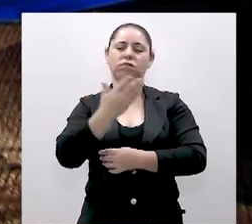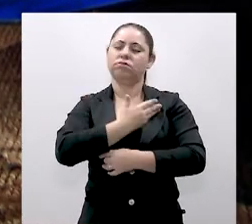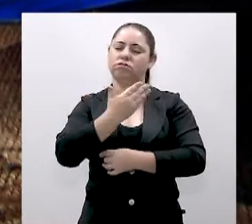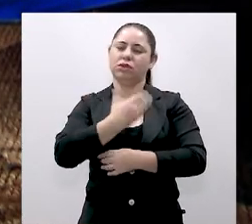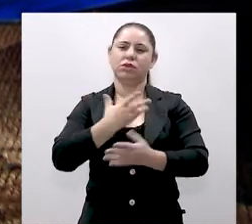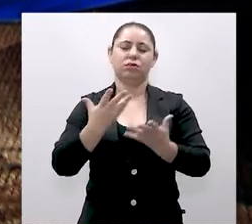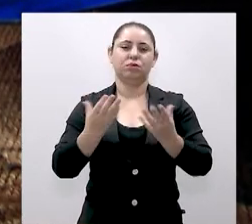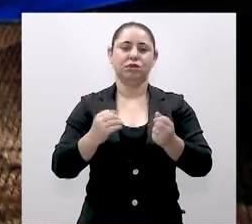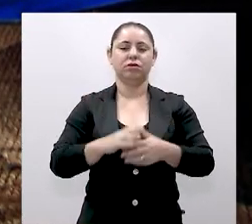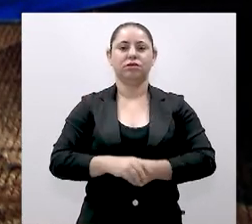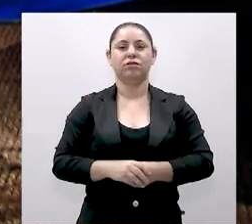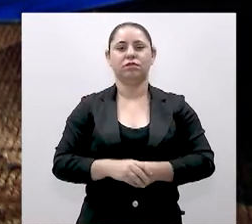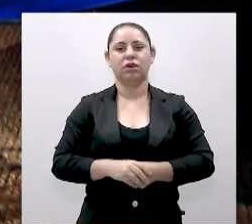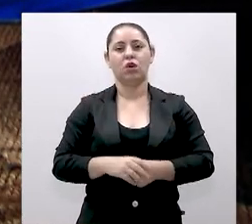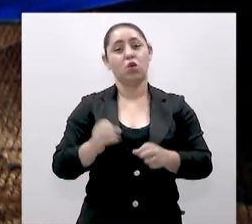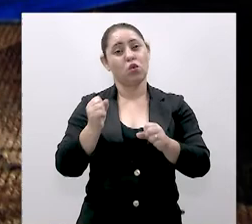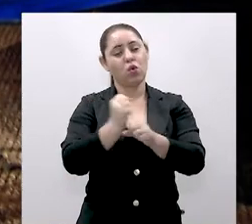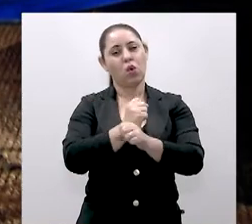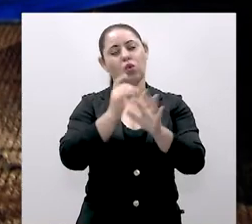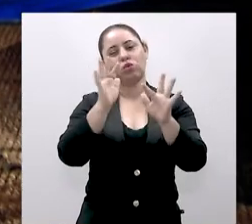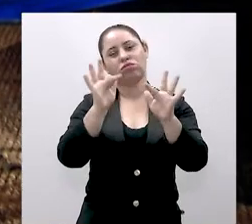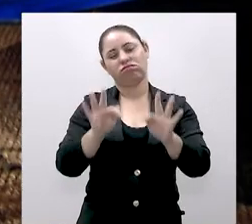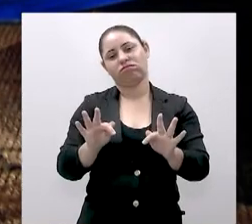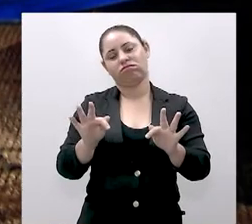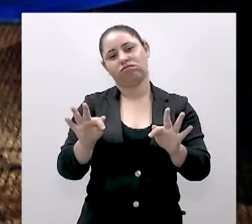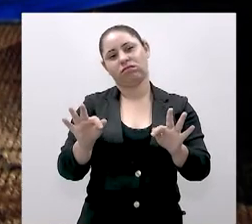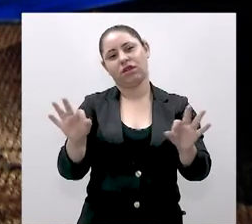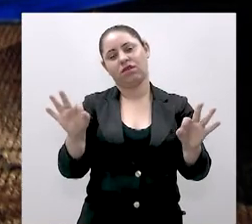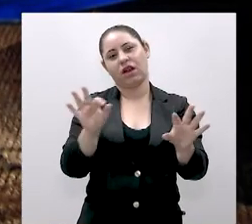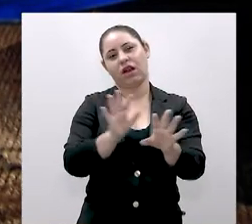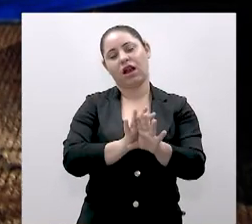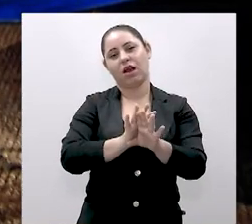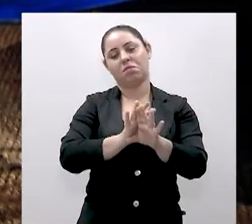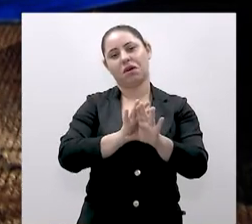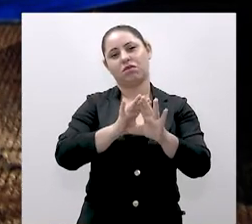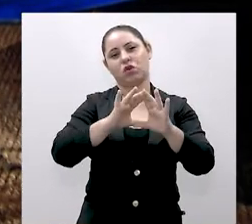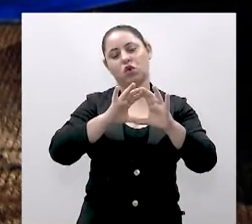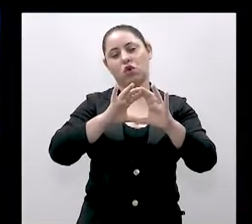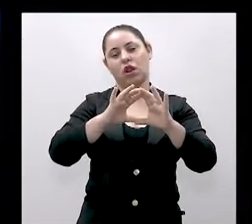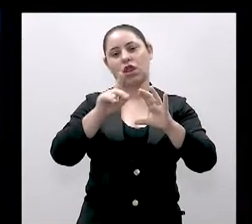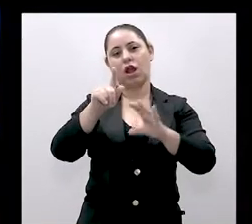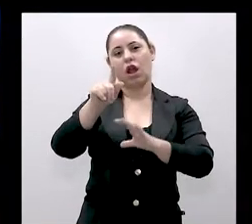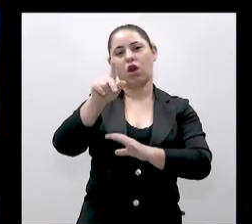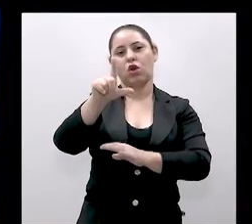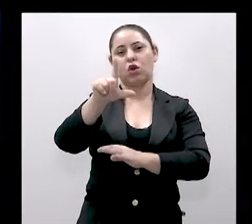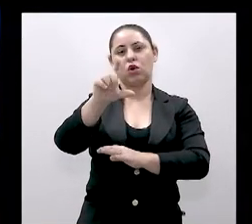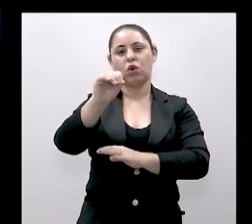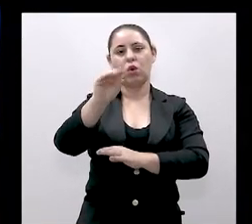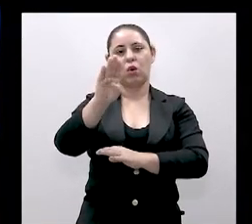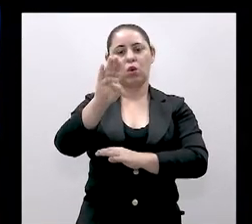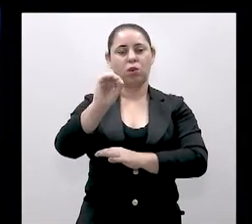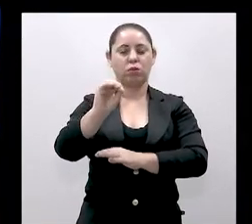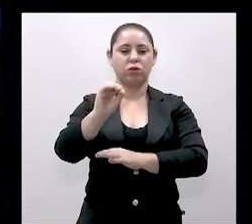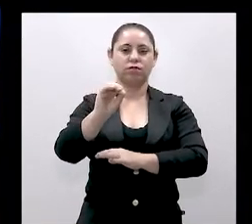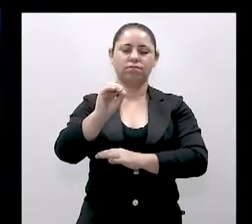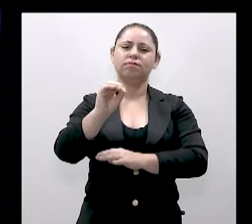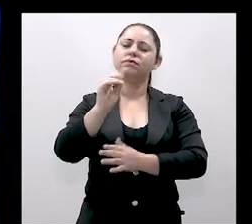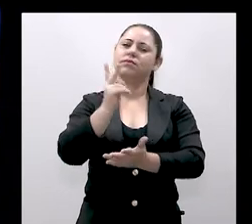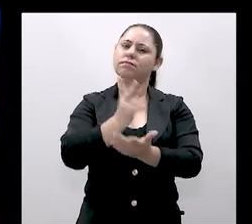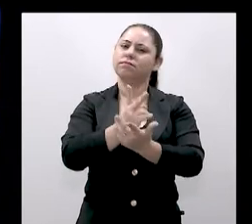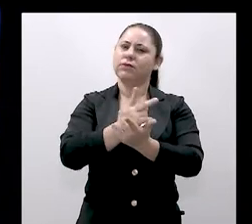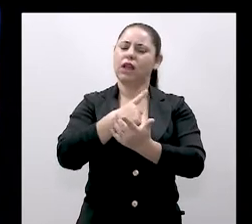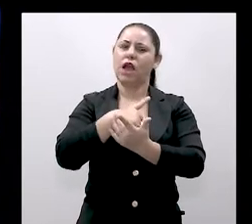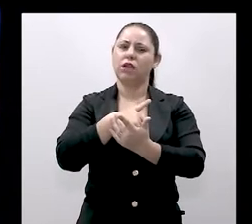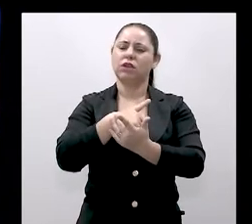além infelizmente tá que ia ser o último ano dele na na na Globo Mais eu tinha muita eu sempre tratei